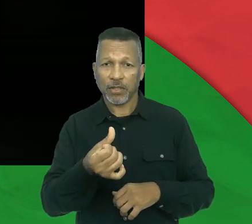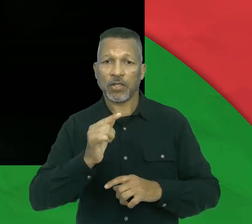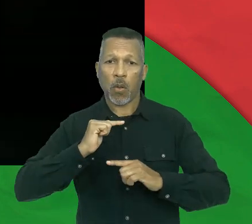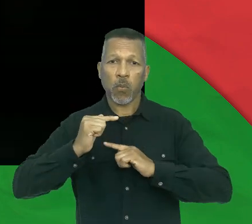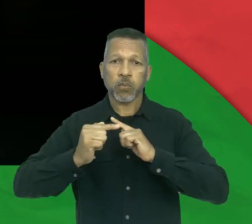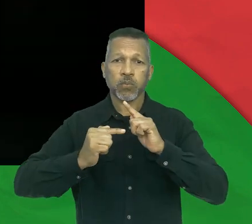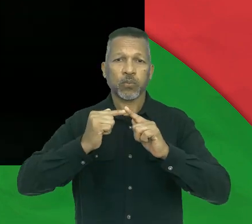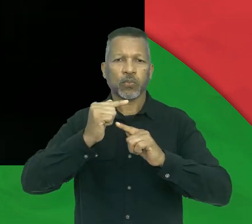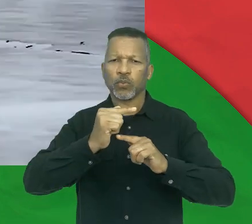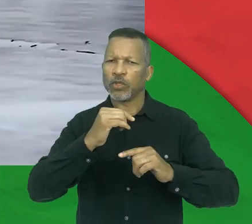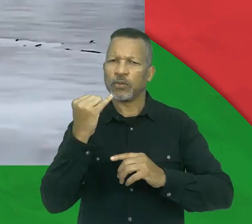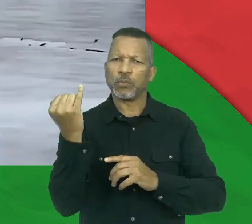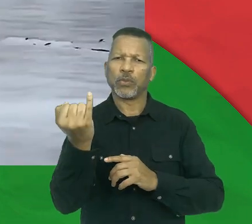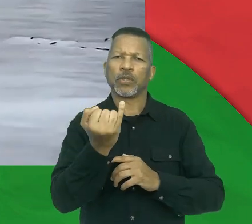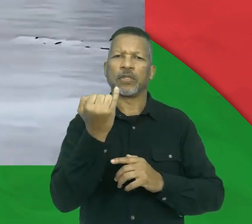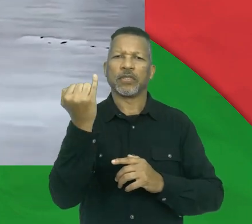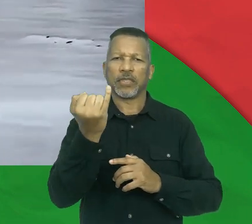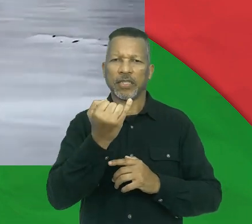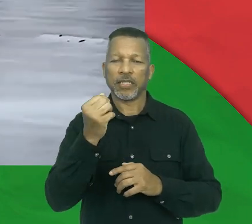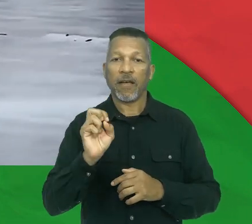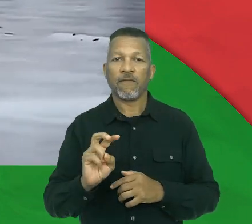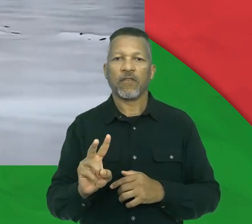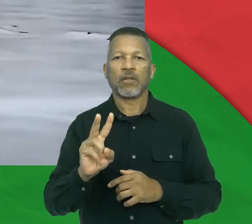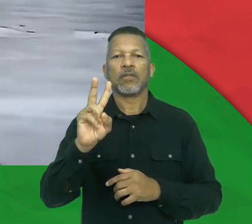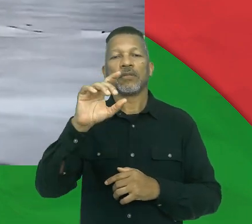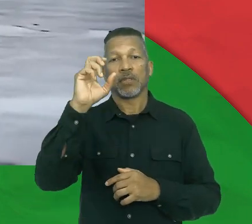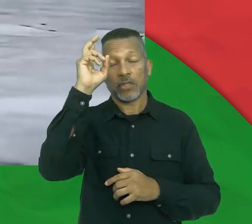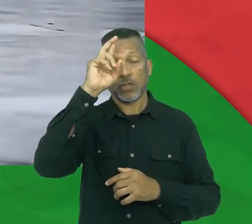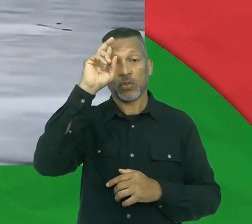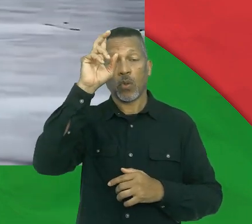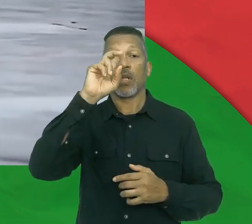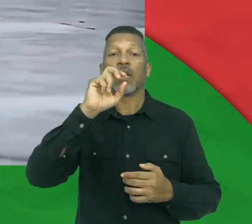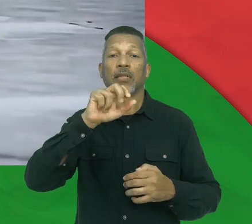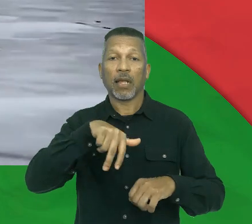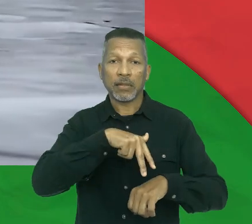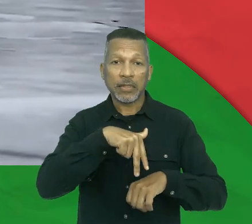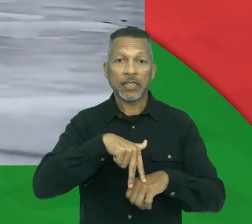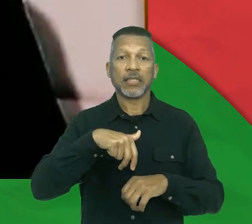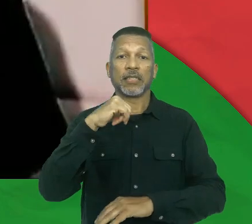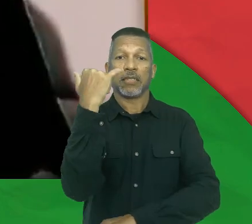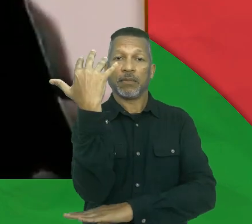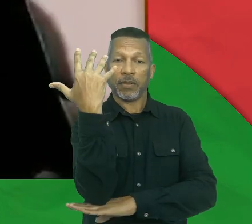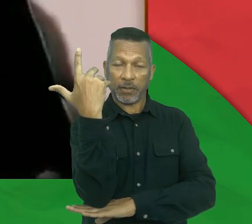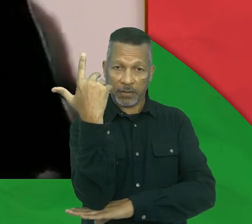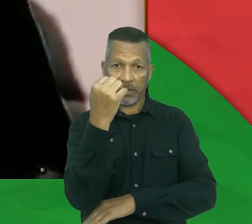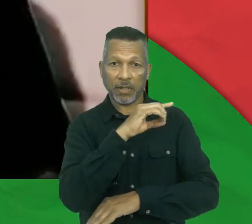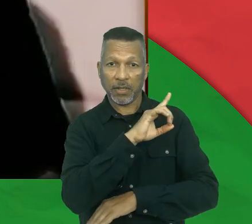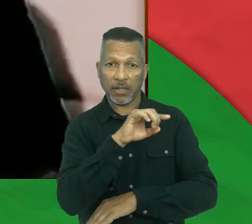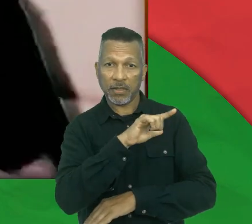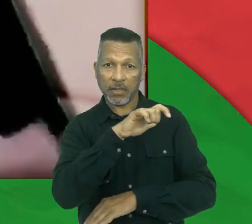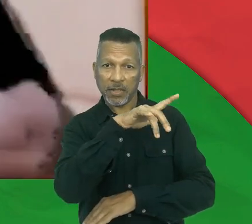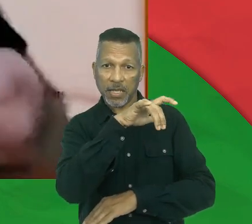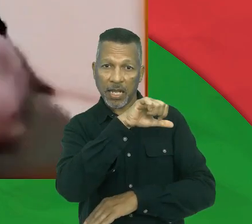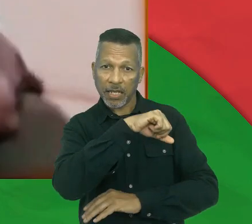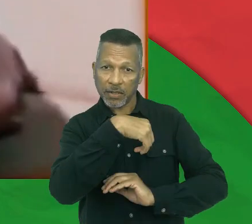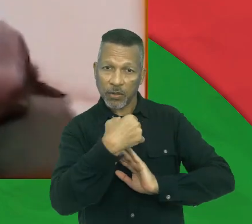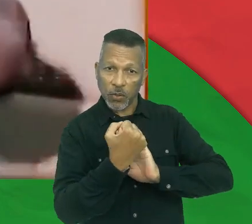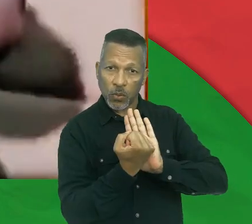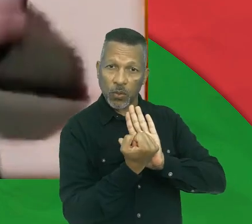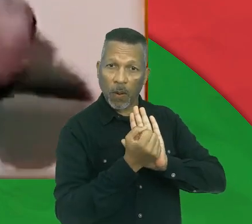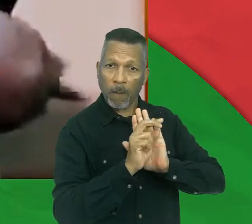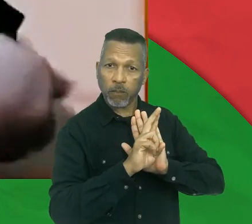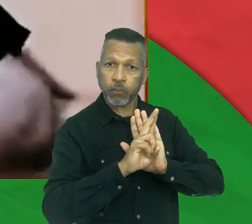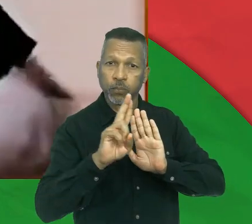legado significativo na valorização da história da dança de Ipatinga. Zélia Olguim, que teve seu nome eternizado em um